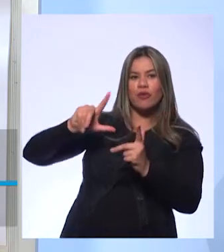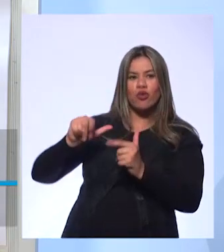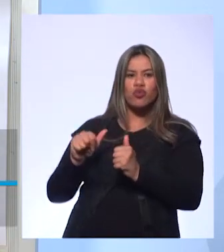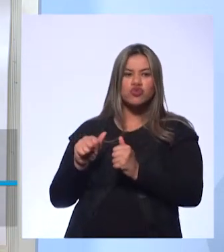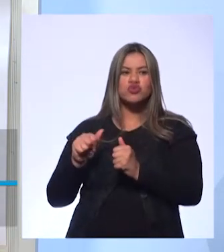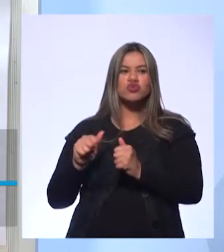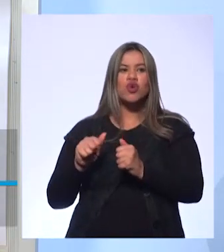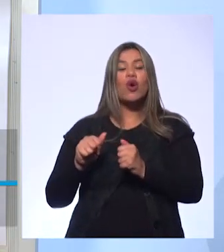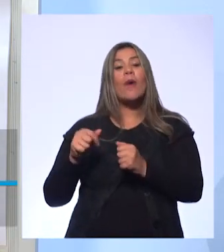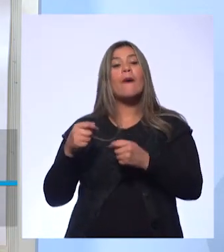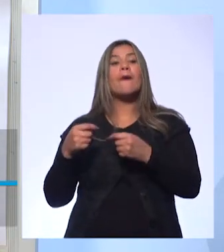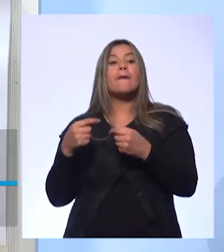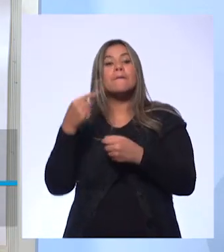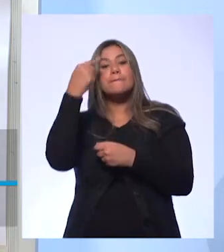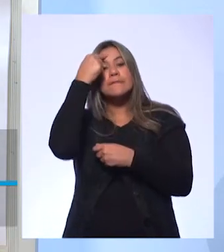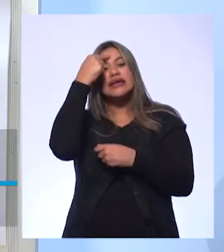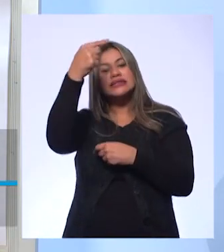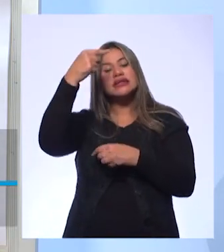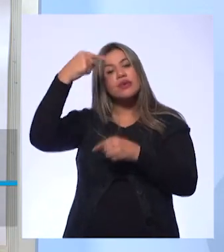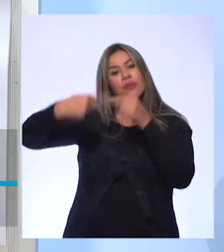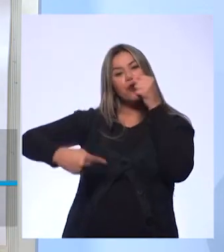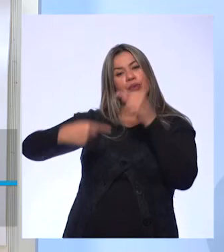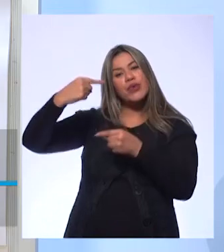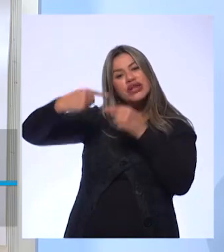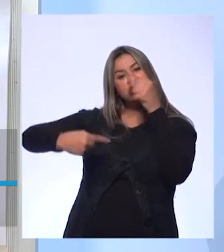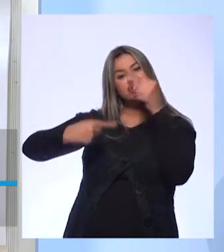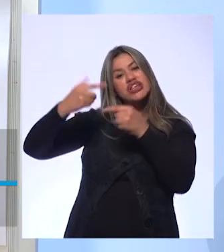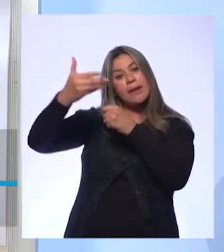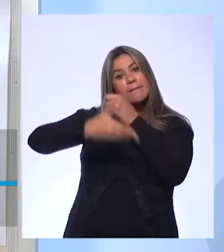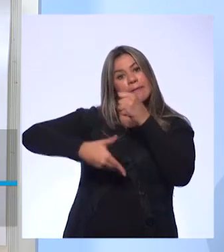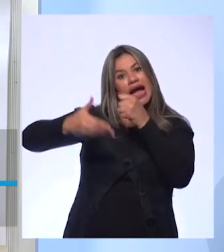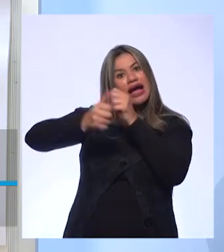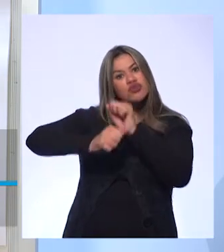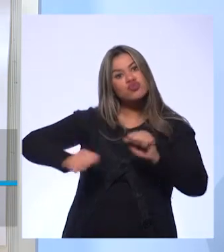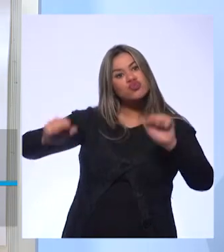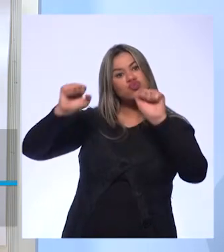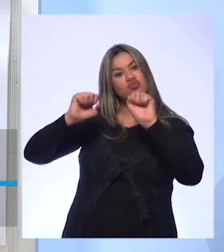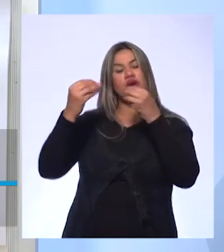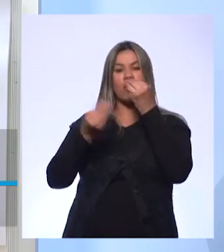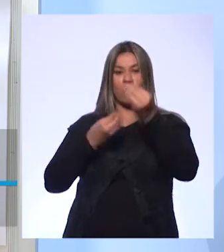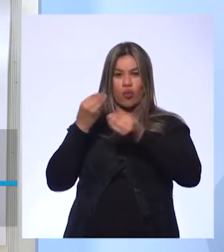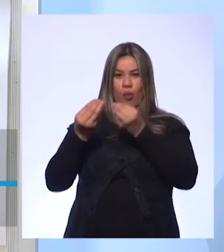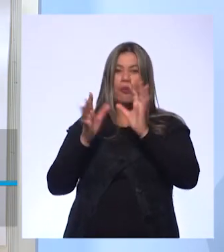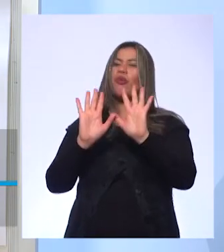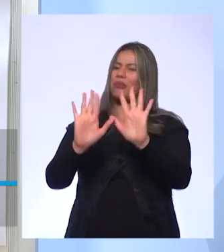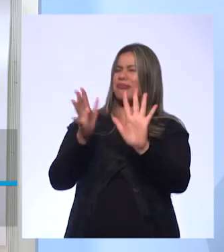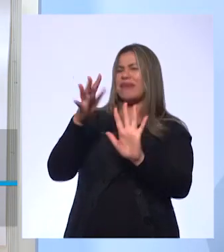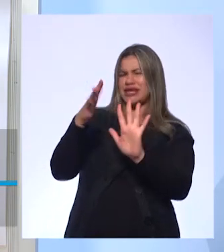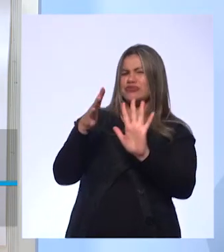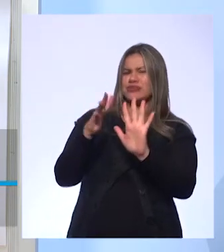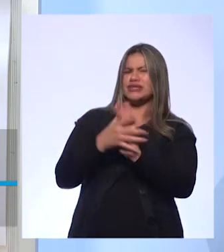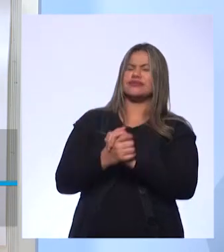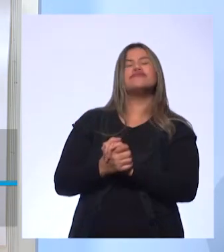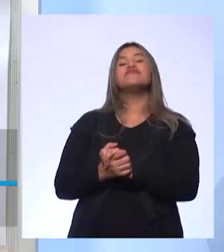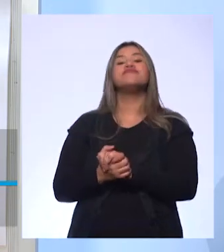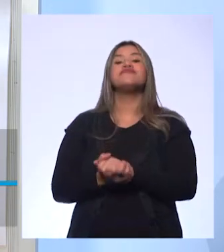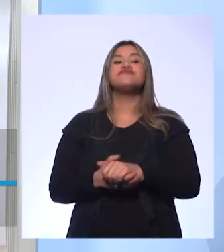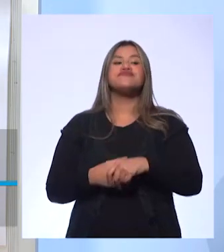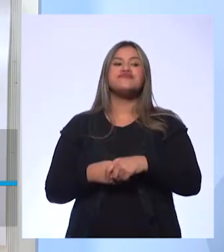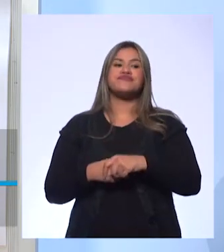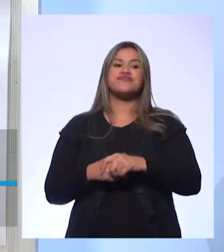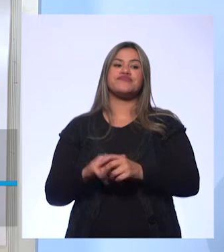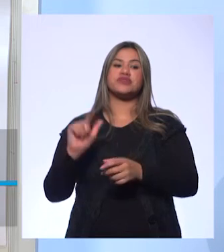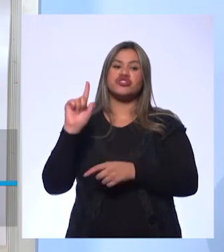e politicamente como que está sendo estruturado o mundo está bem É mais ou menos isso assim grosseiramente